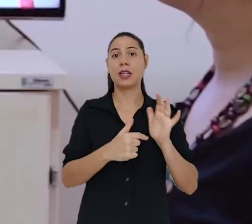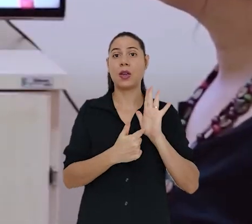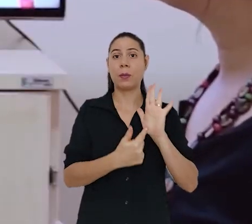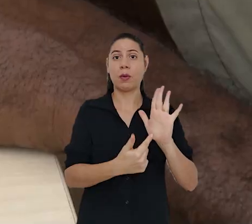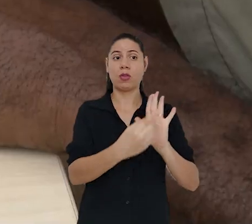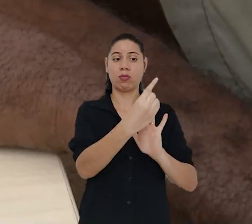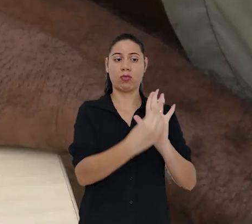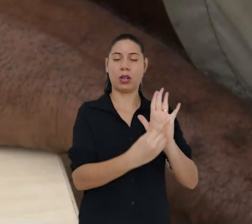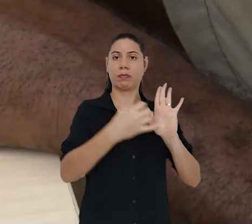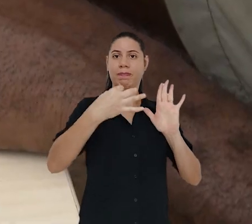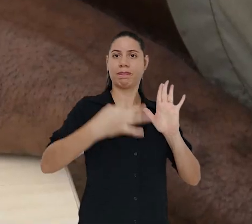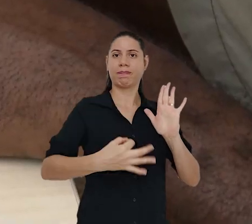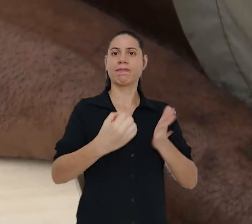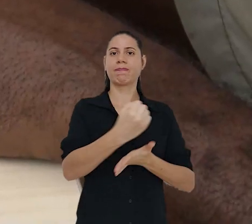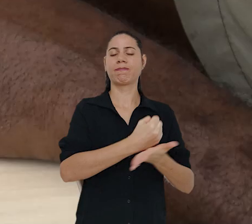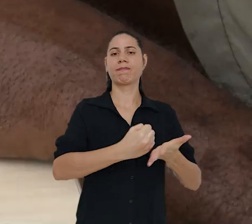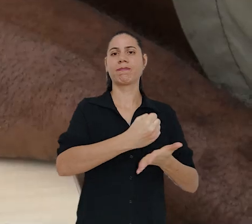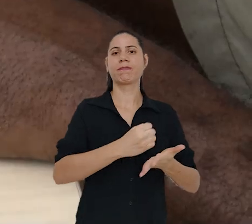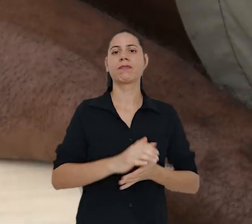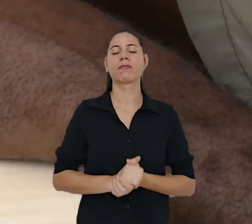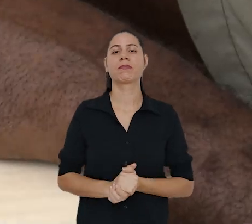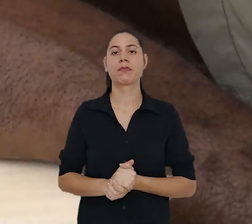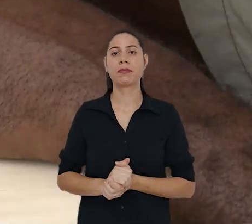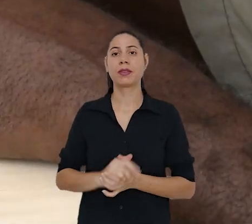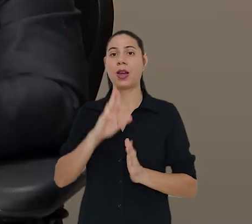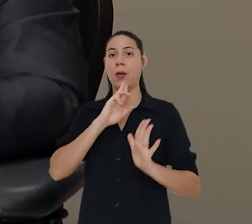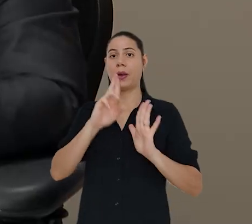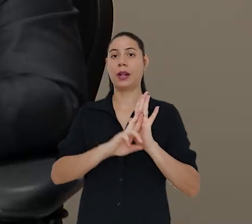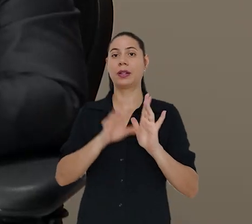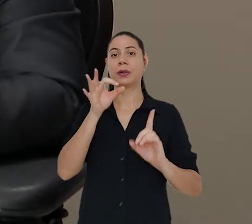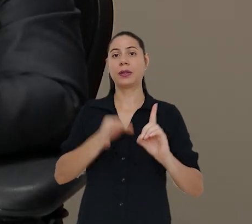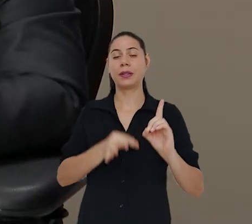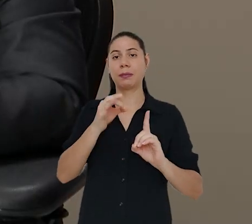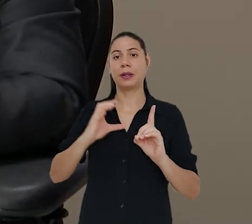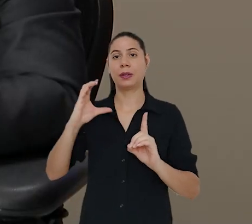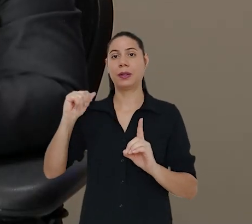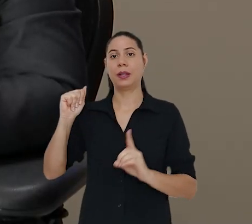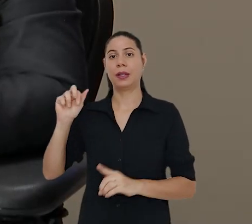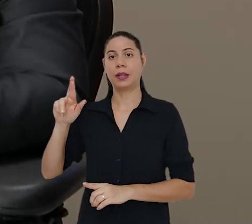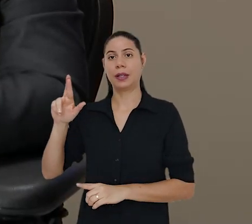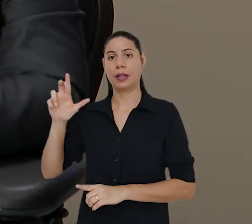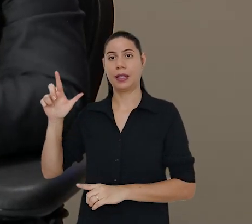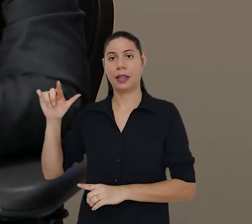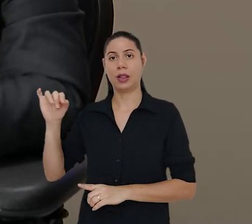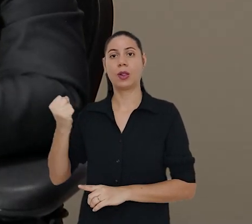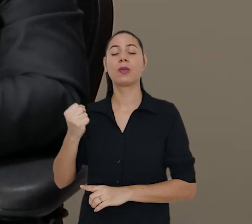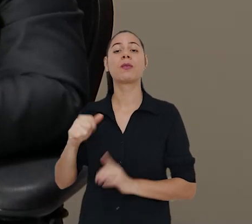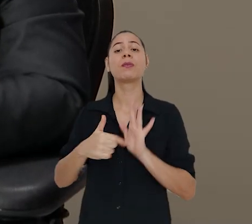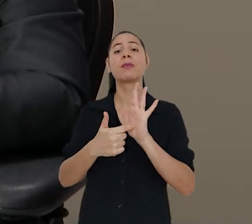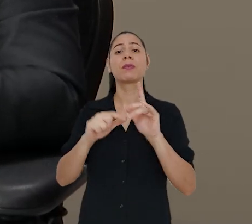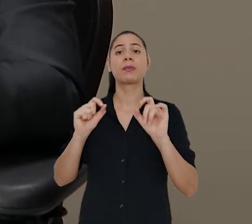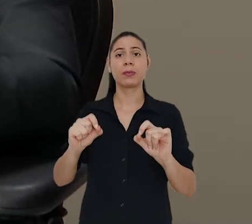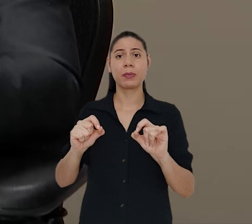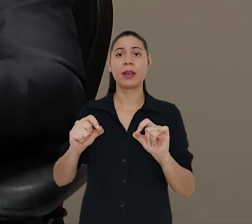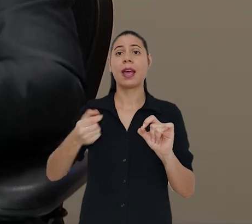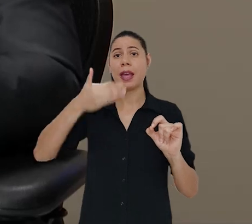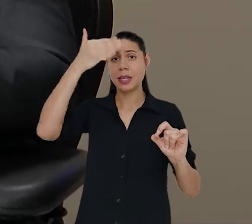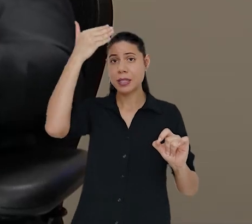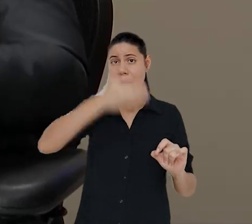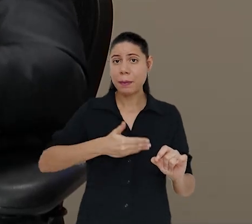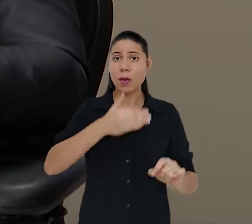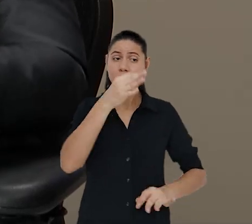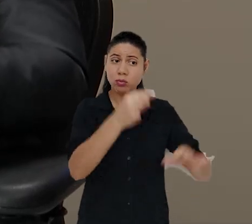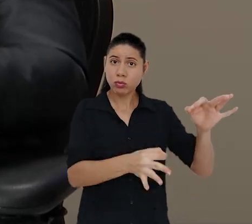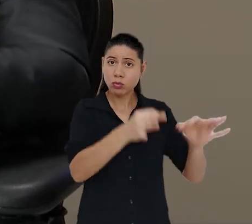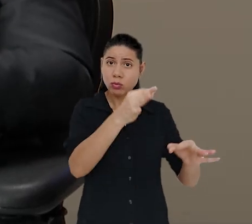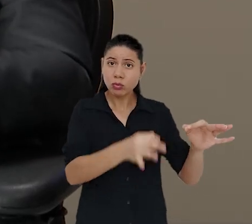quando apresentadas em laudo bem elaborado e fundamentado. O relator, desembargador federal Carlos Augusto Pires Brandão, destacou que a